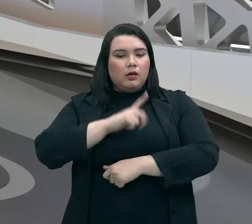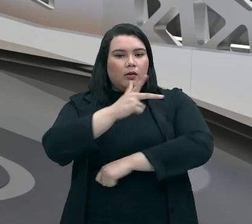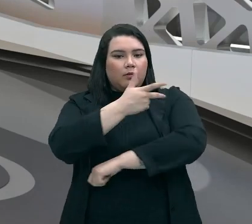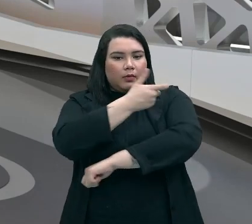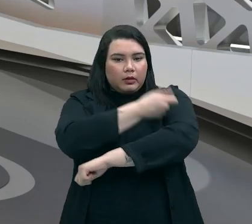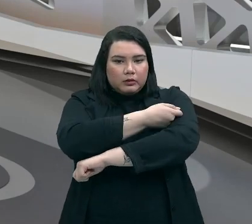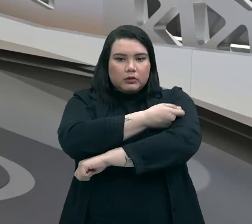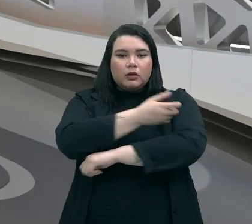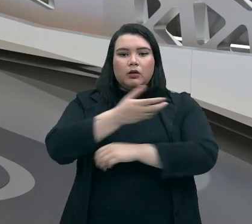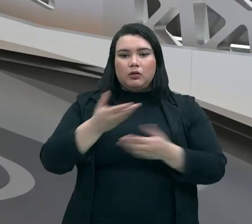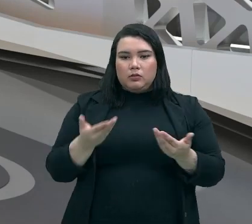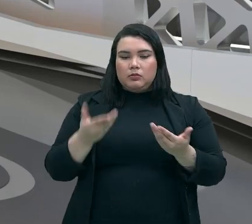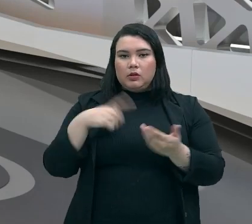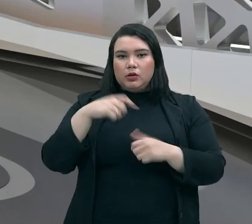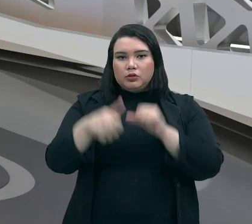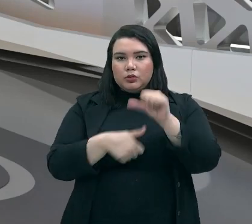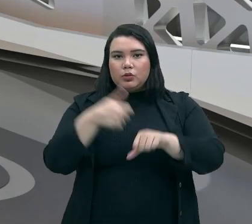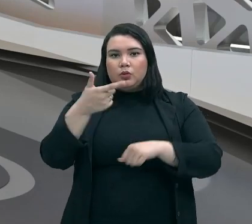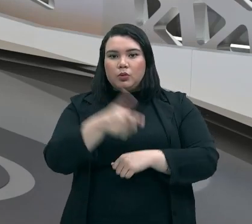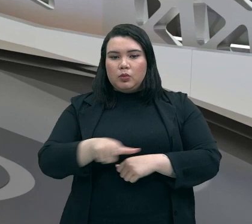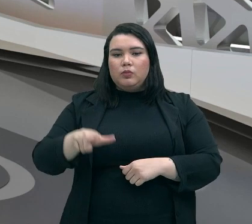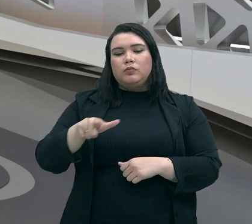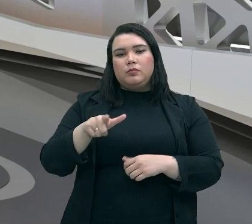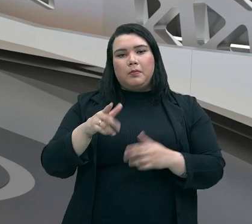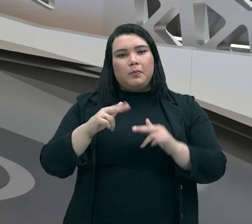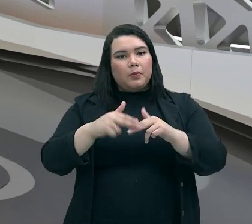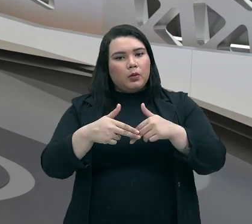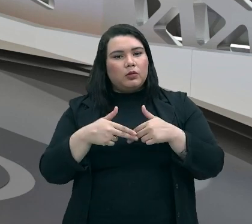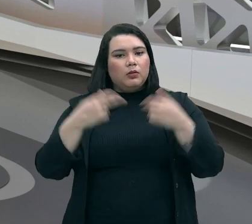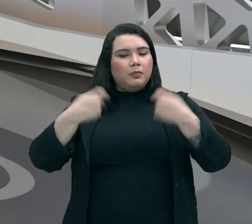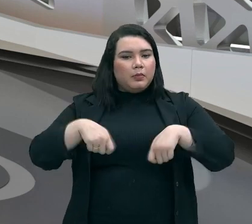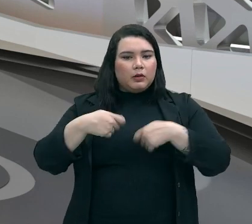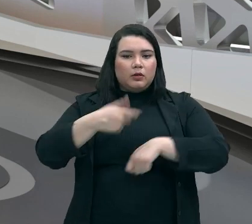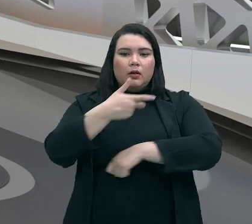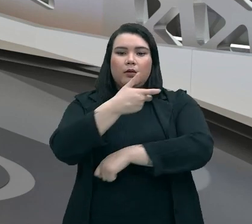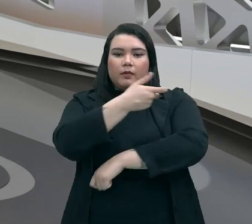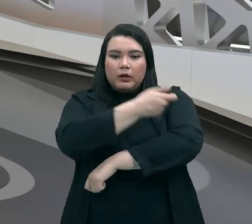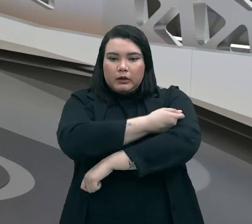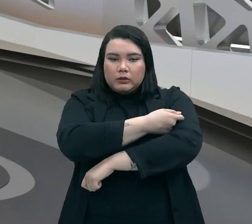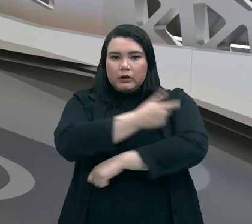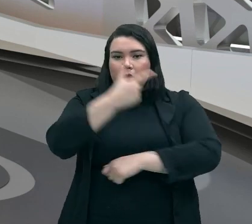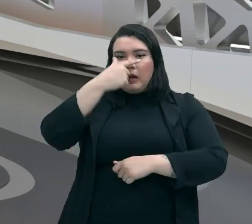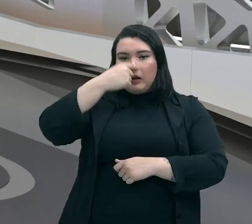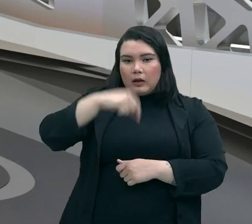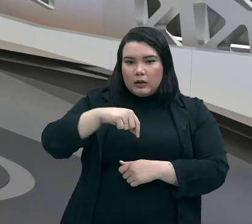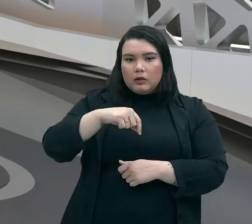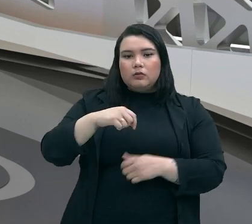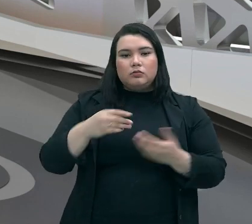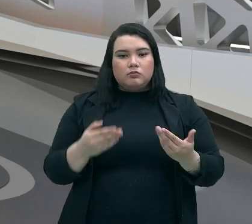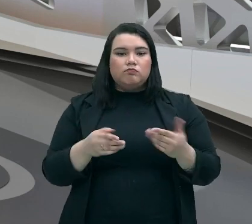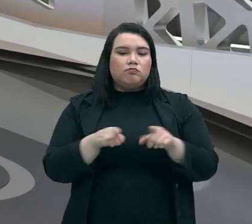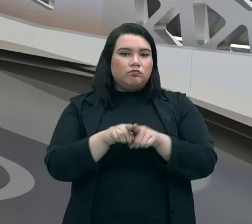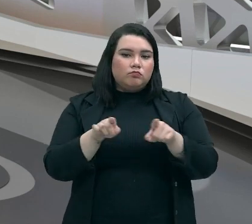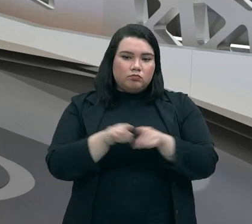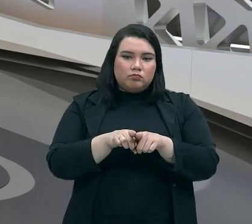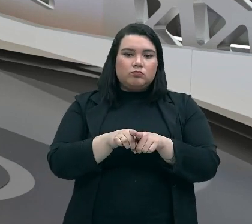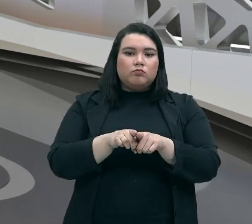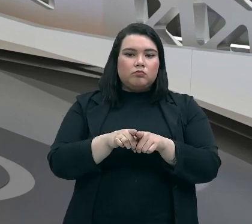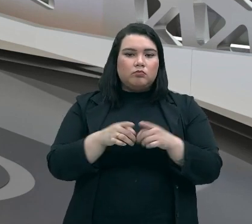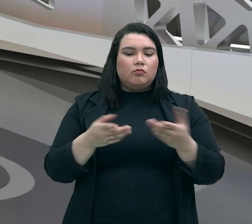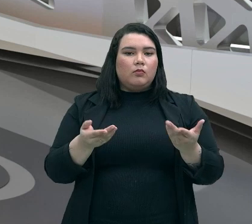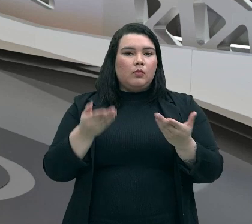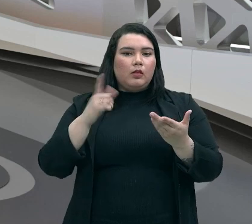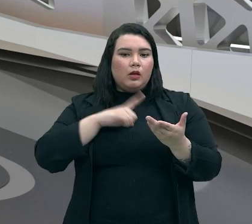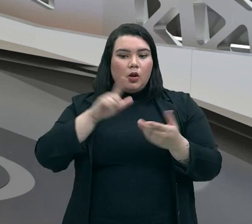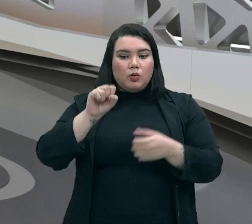vacina é renovada, entendeu? Então é necessário tomar a vacina da gripe, todo ano é lançada, é liberada